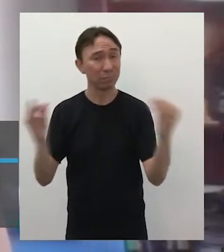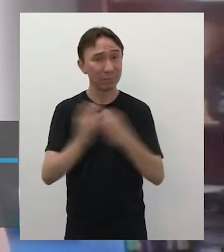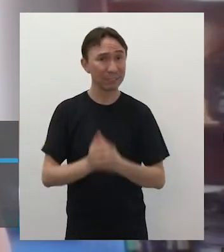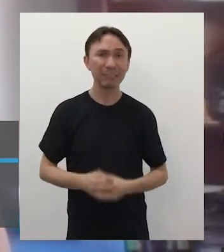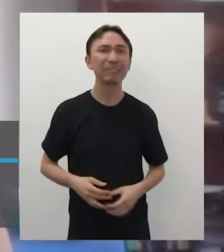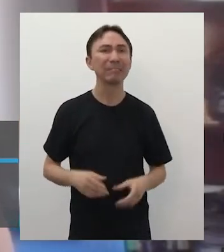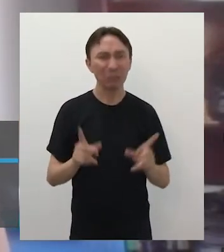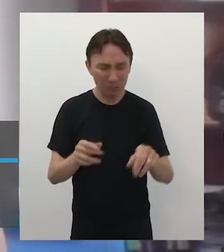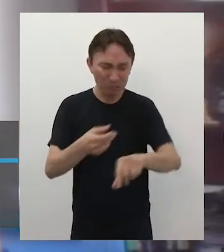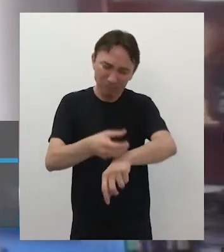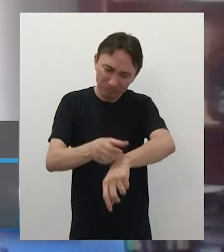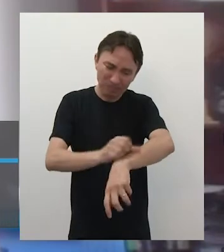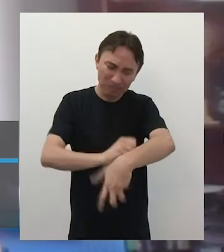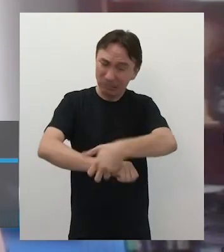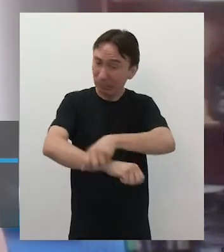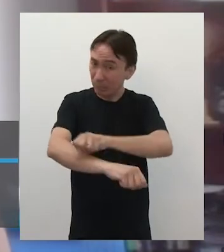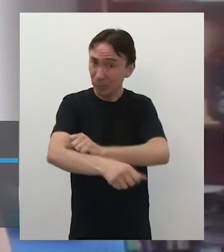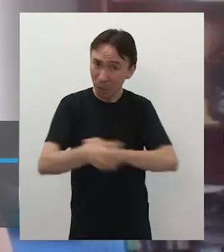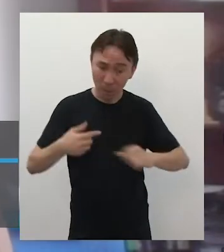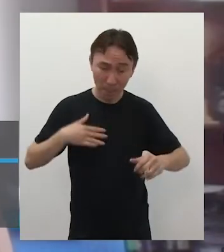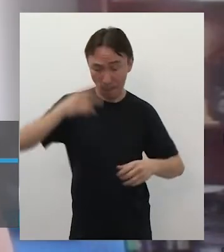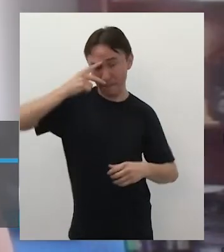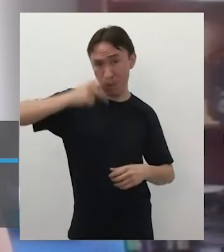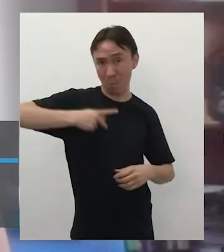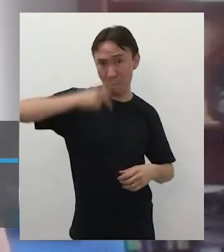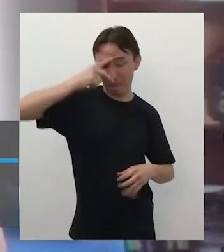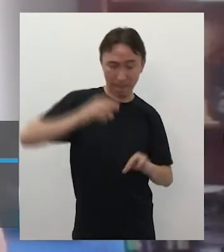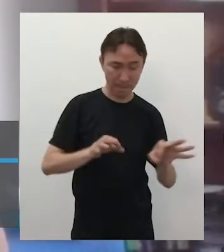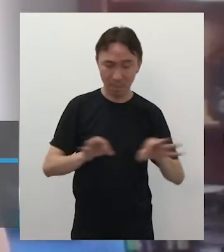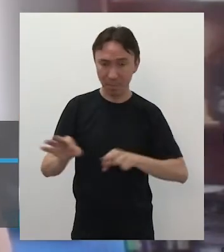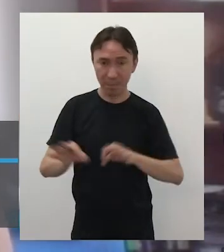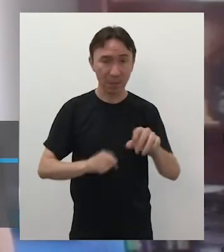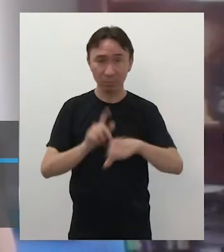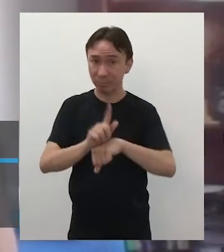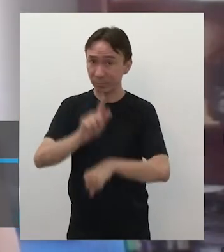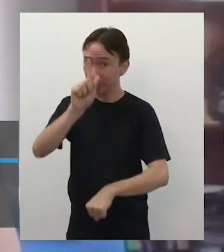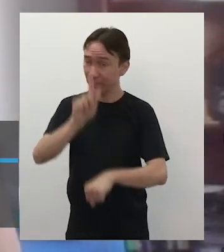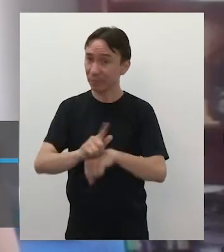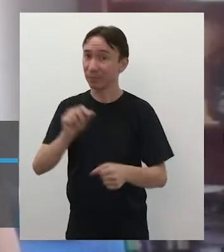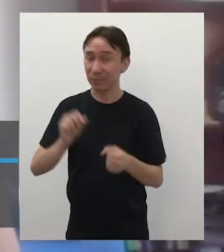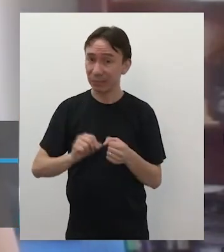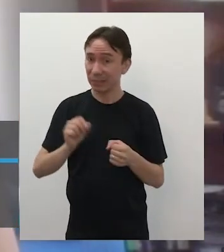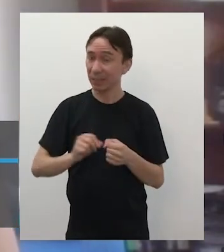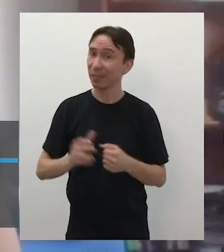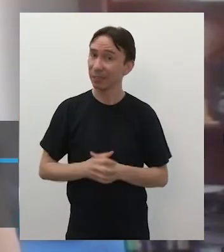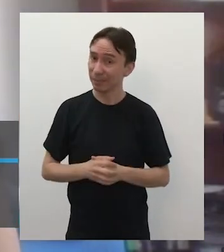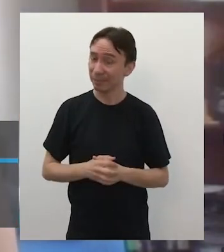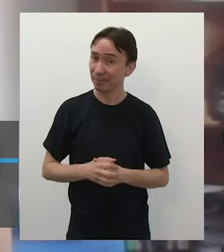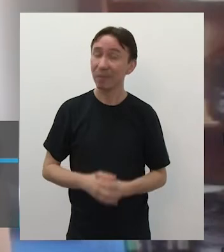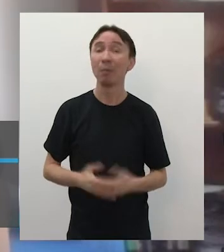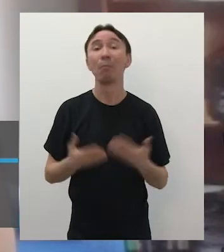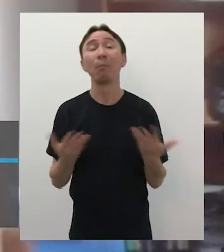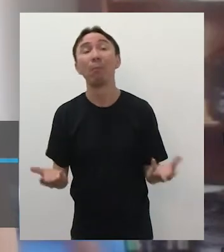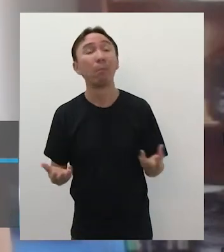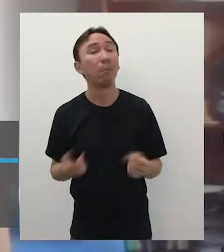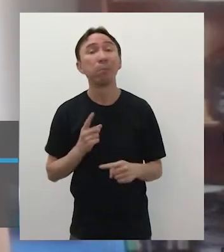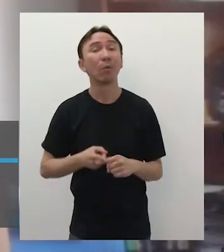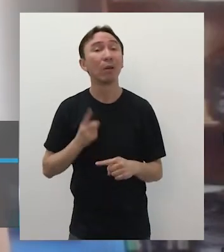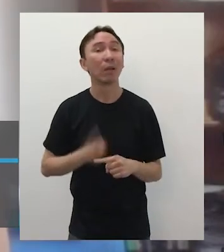tomar mais medidas de proteção, né? Medidas de saúde, seja porque a partir de hoje eu comecei a